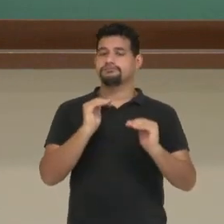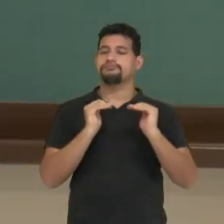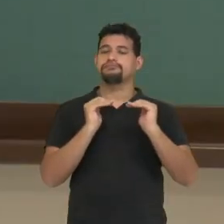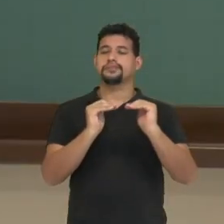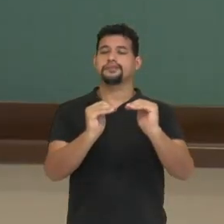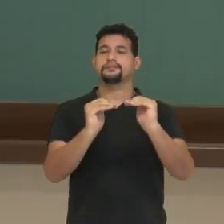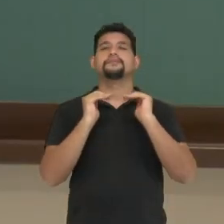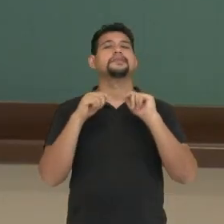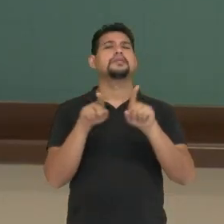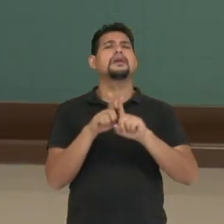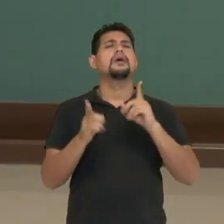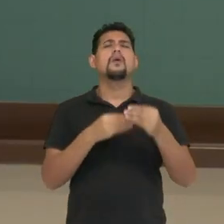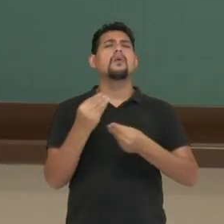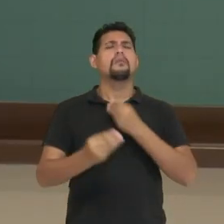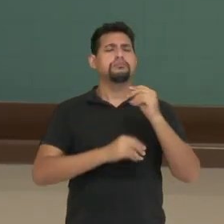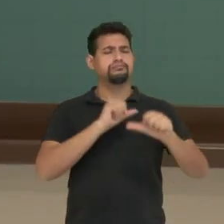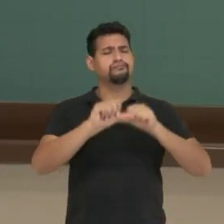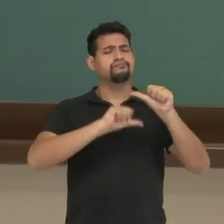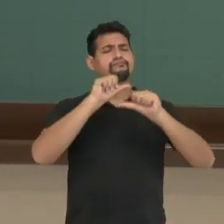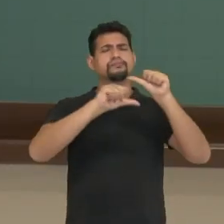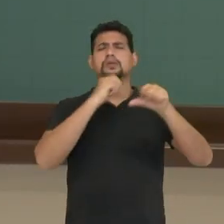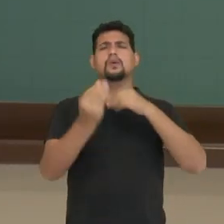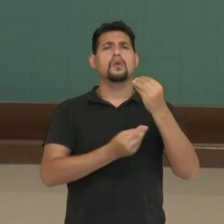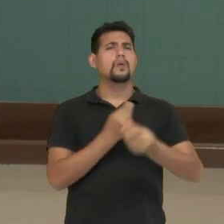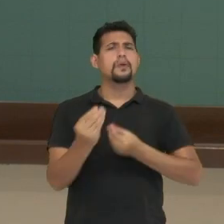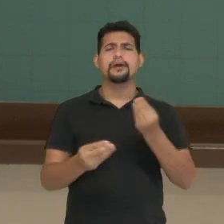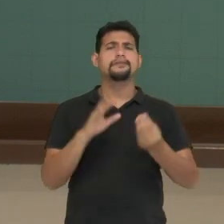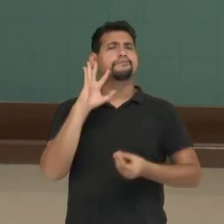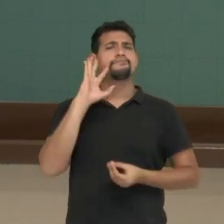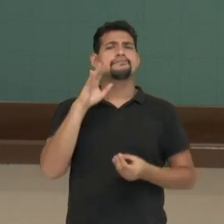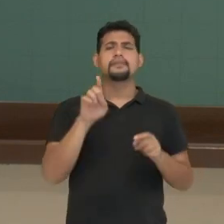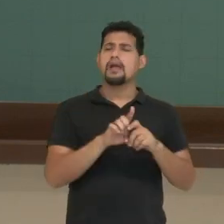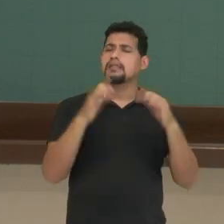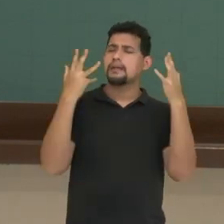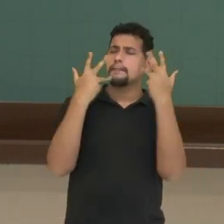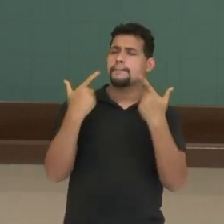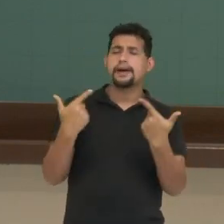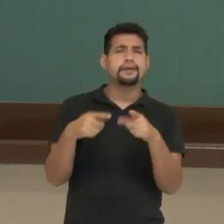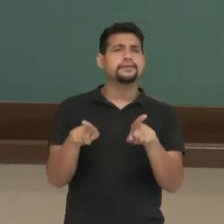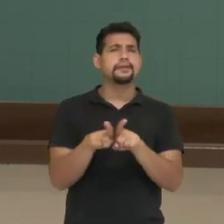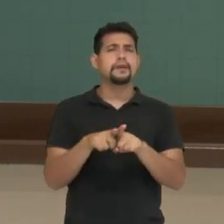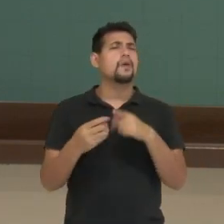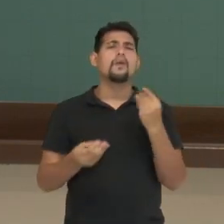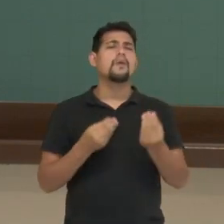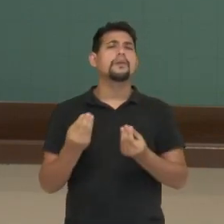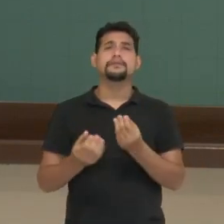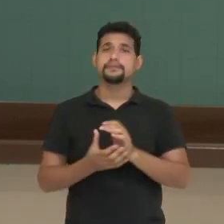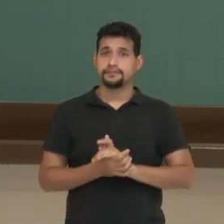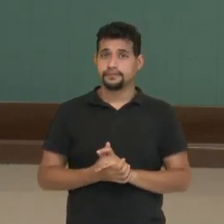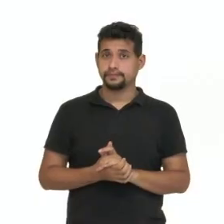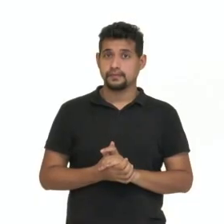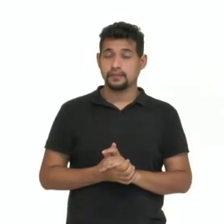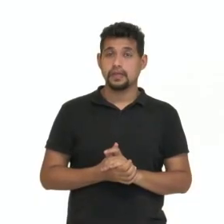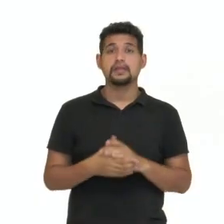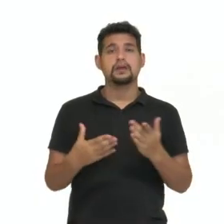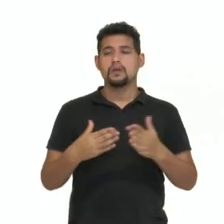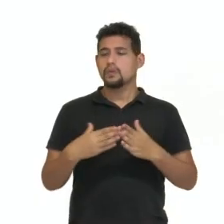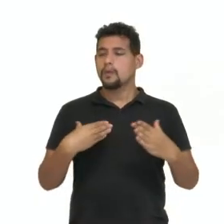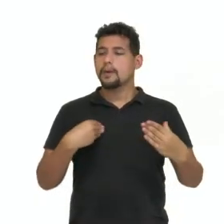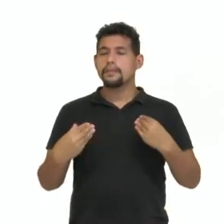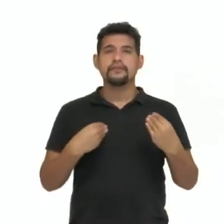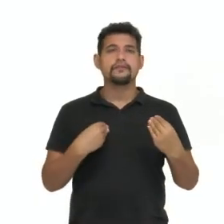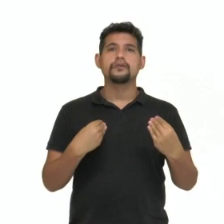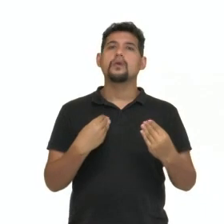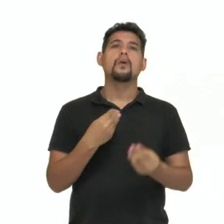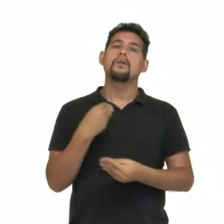Então, como que se deu a evolução, né? Como que surgiram esses animais, provavelmente, né? Então, os mamíferos, eles